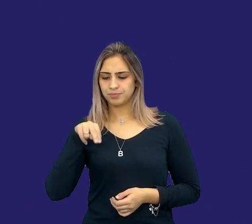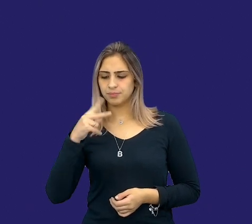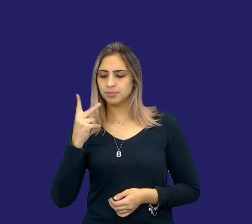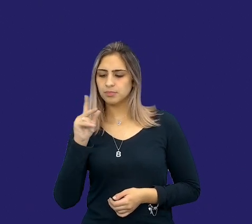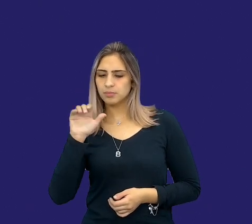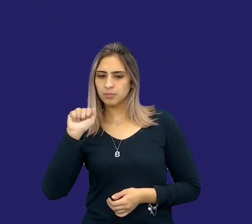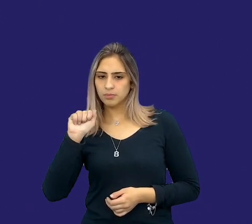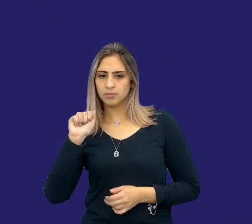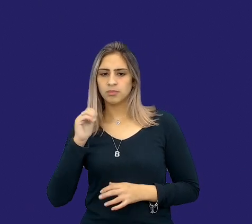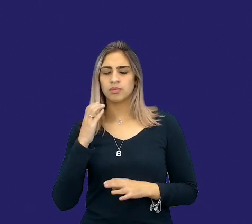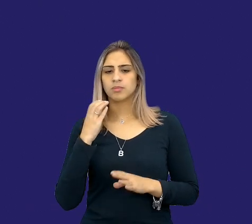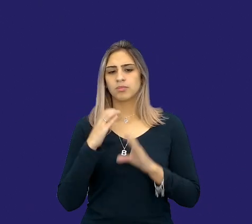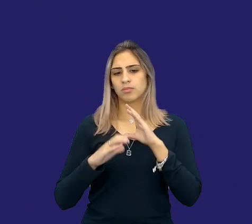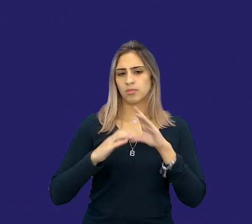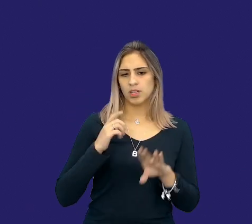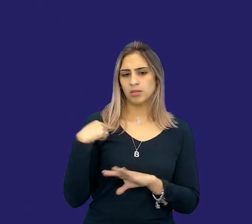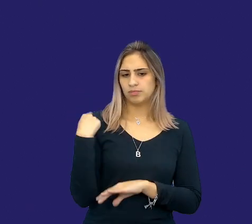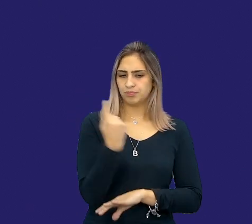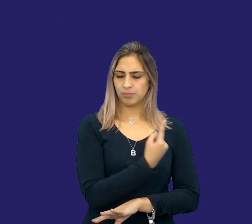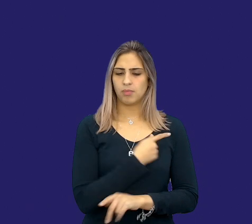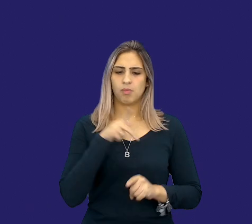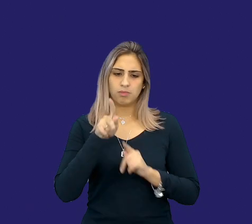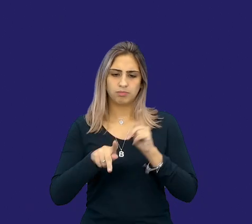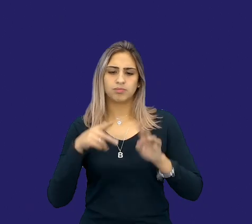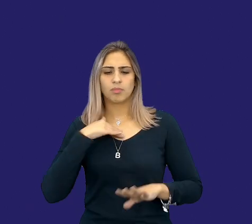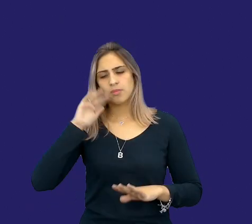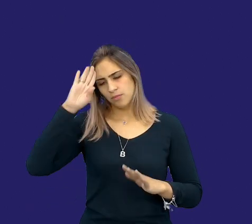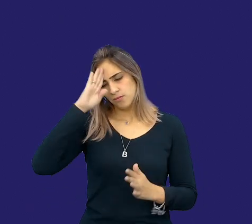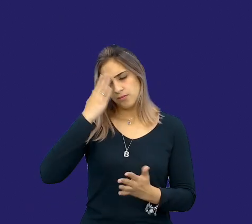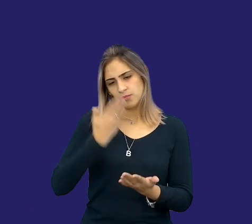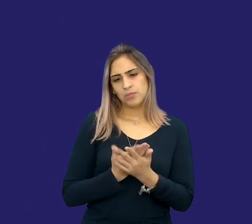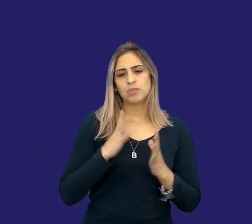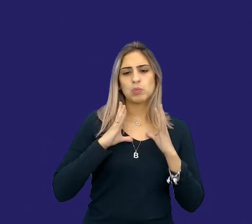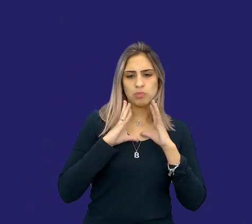povo. Acredito que todos